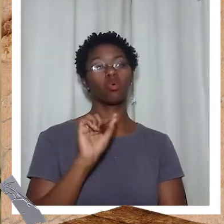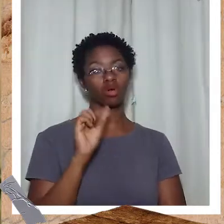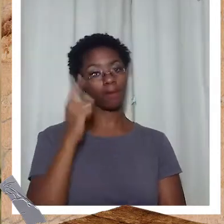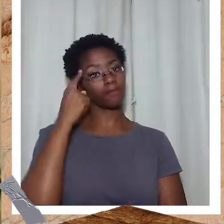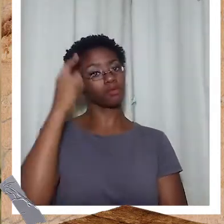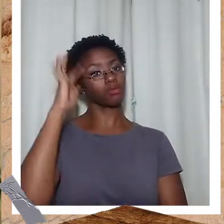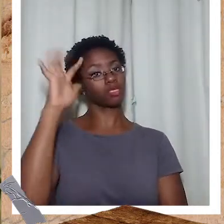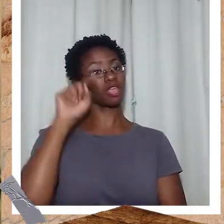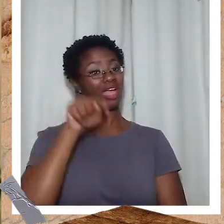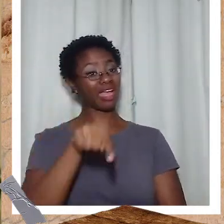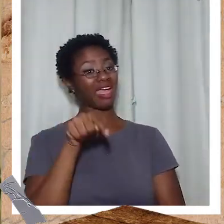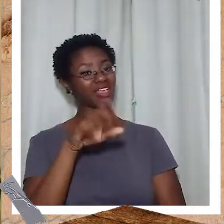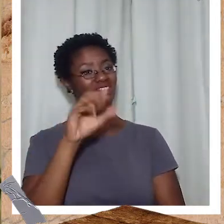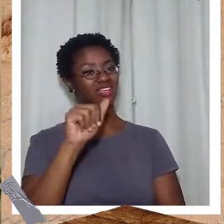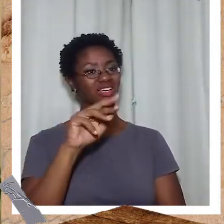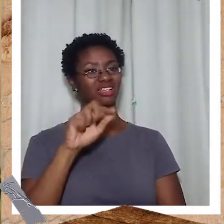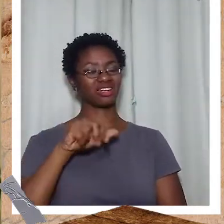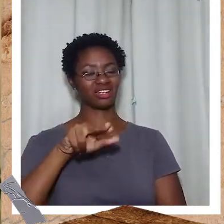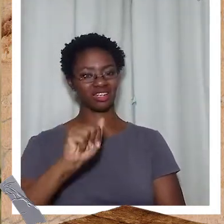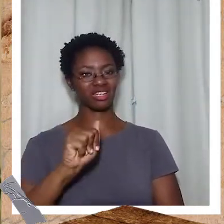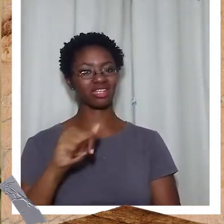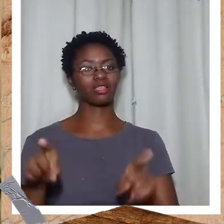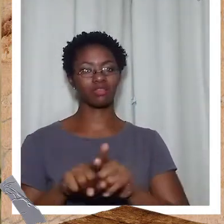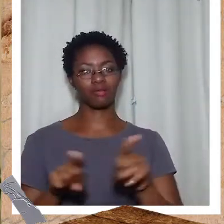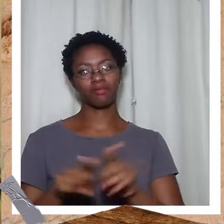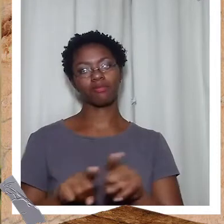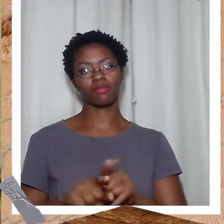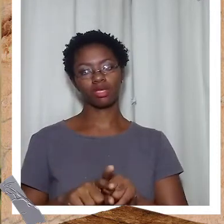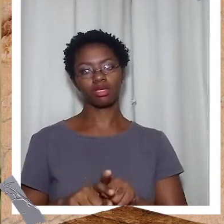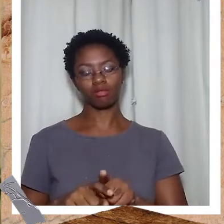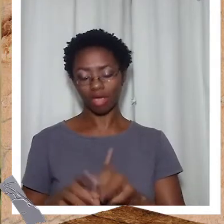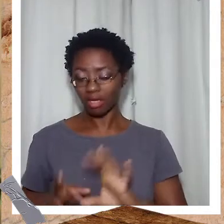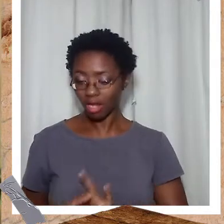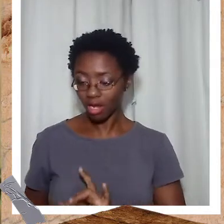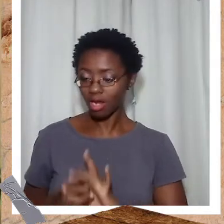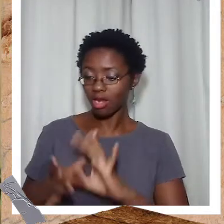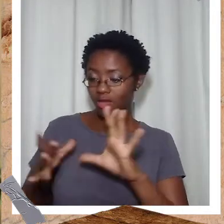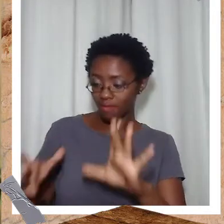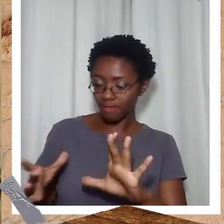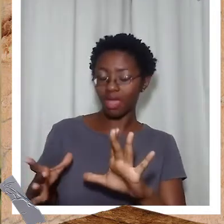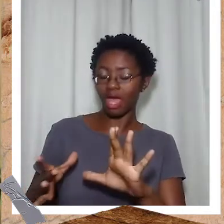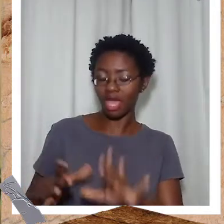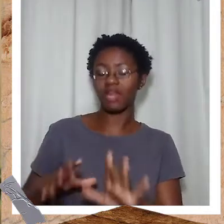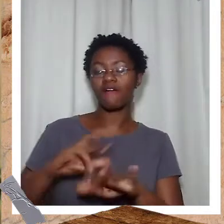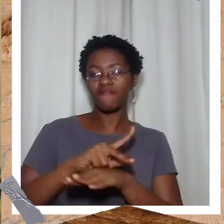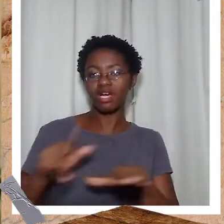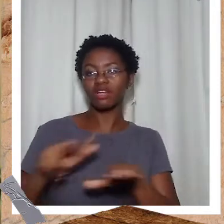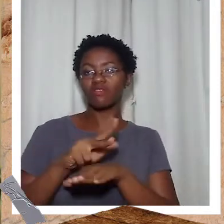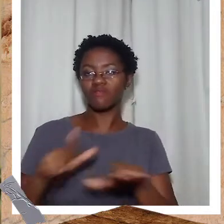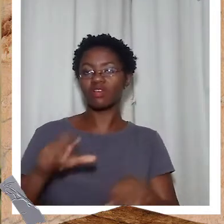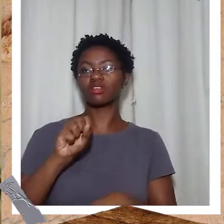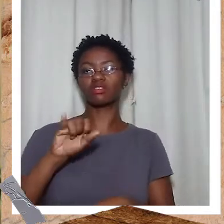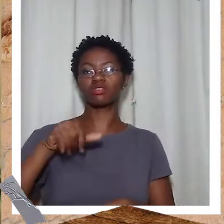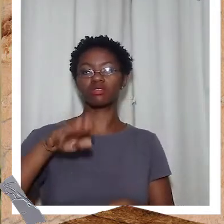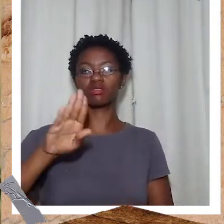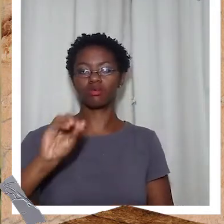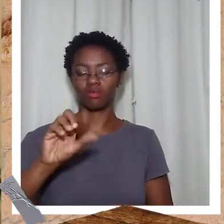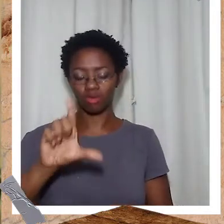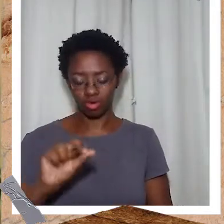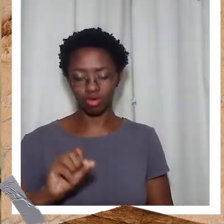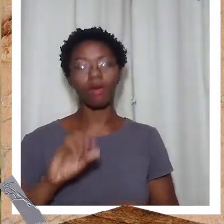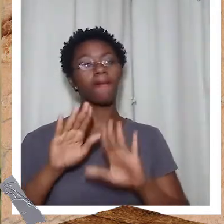essa Carolina também, né? Ou seja, a que dá espaço para uma série de símbolos, mas que para a gente é muito importante